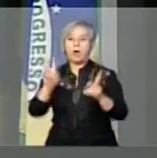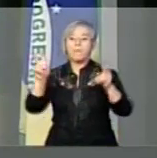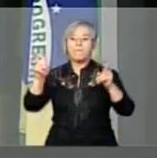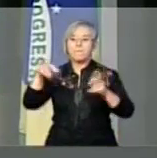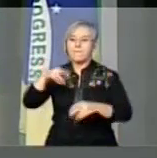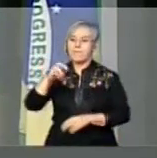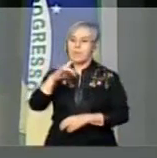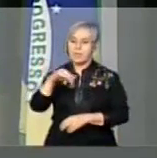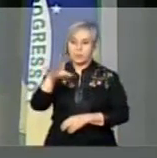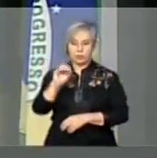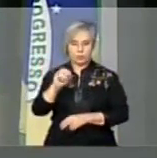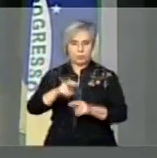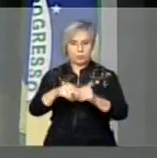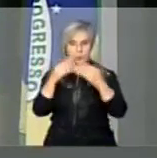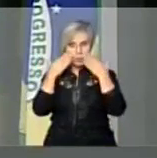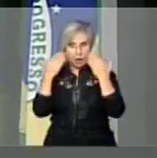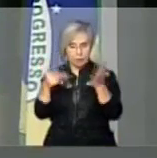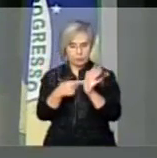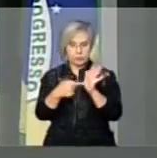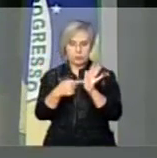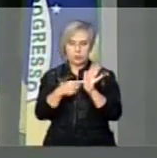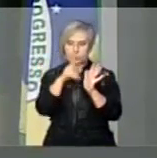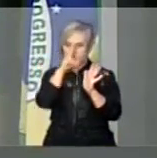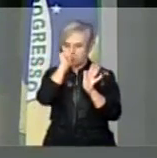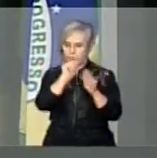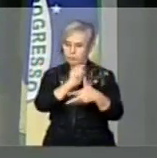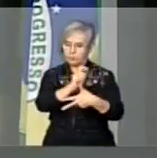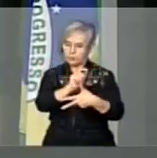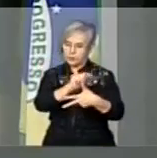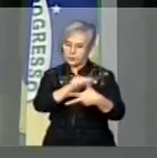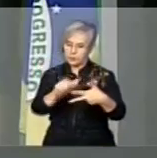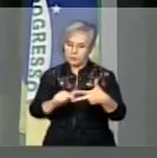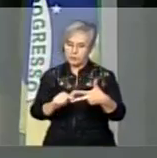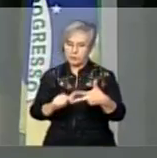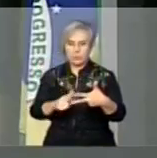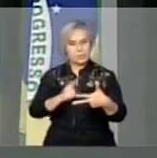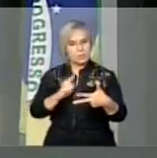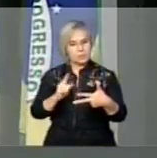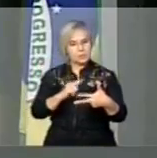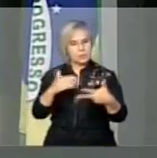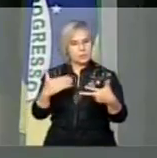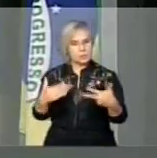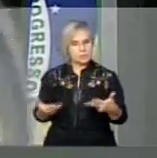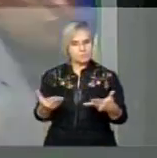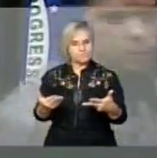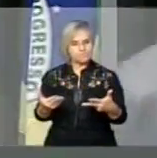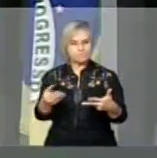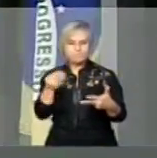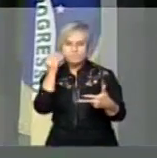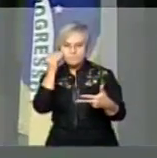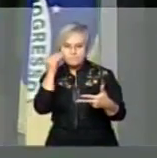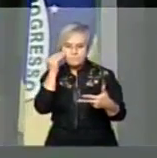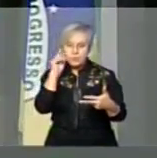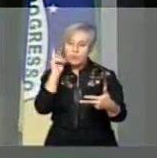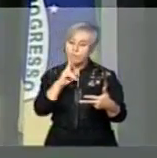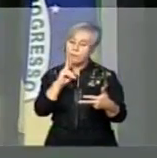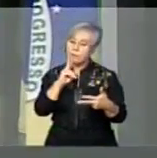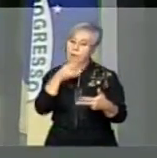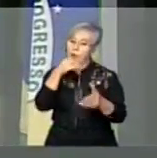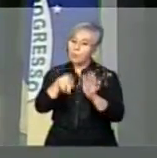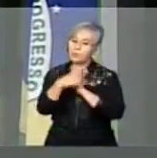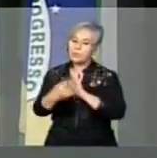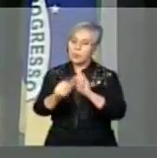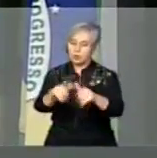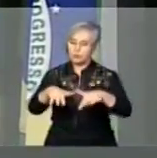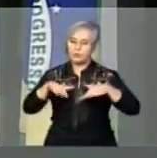Em razão da apresentação de mensagem do Poder Executivo, passou a tramitar sujeito à apreciação do plenário e